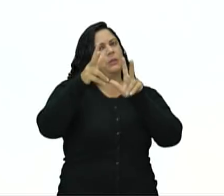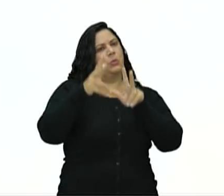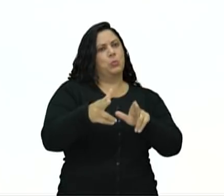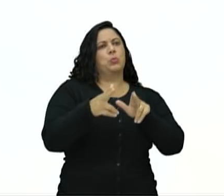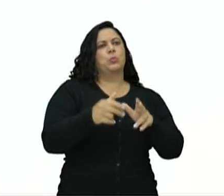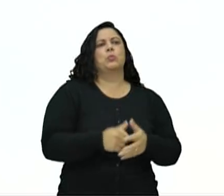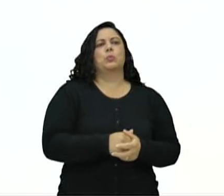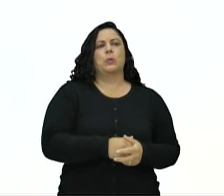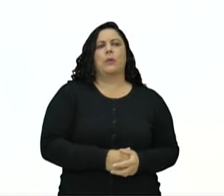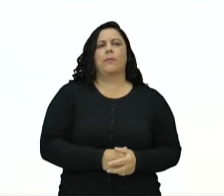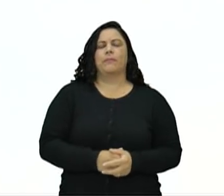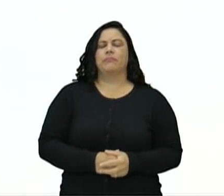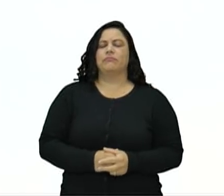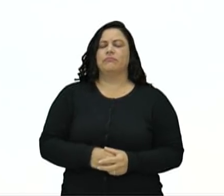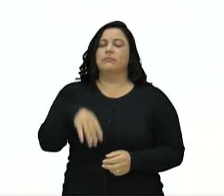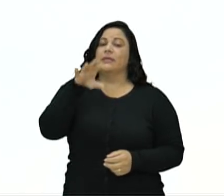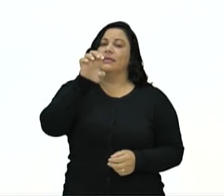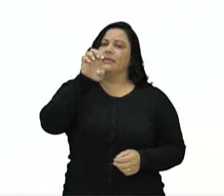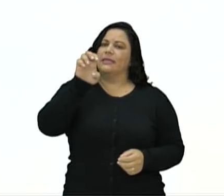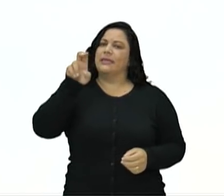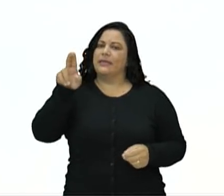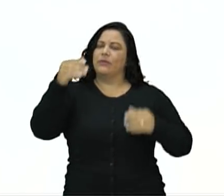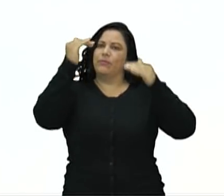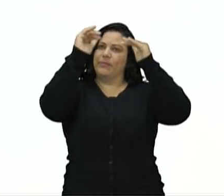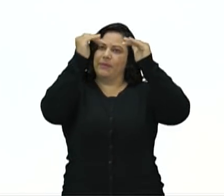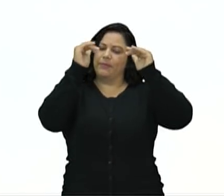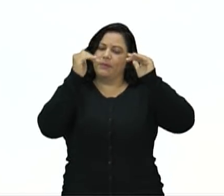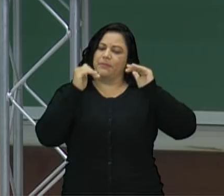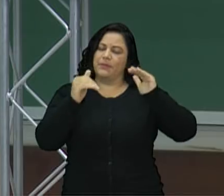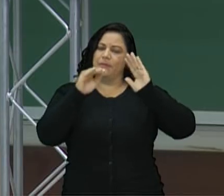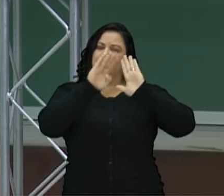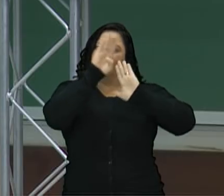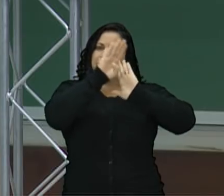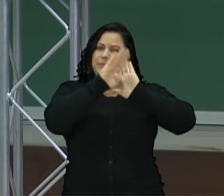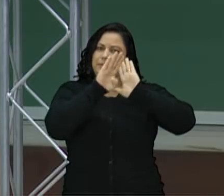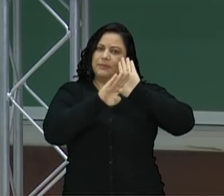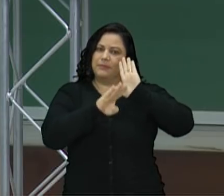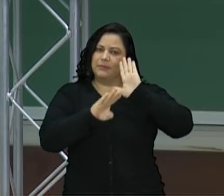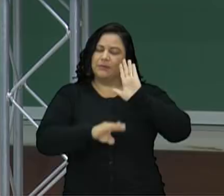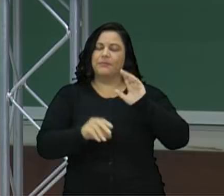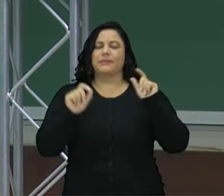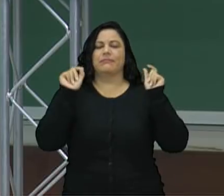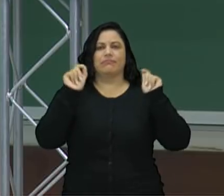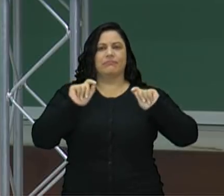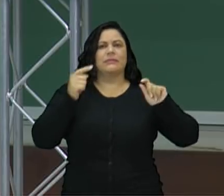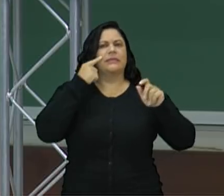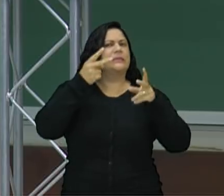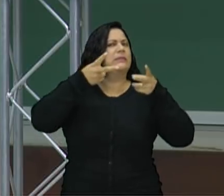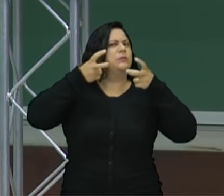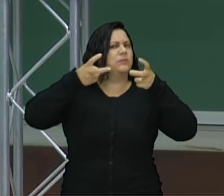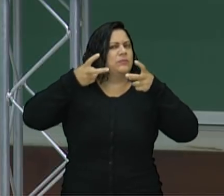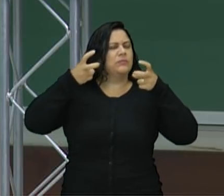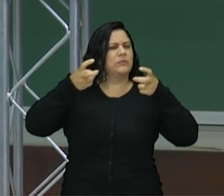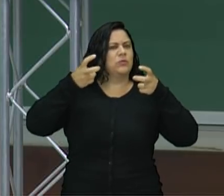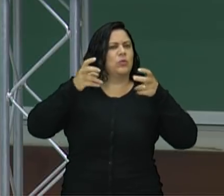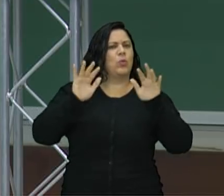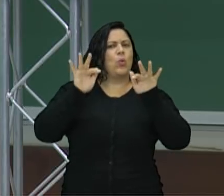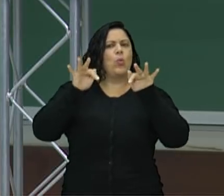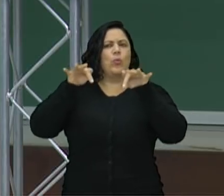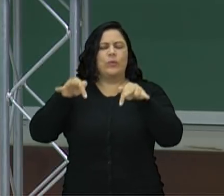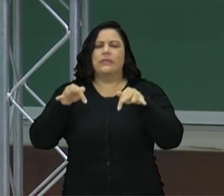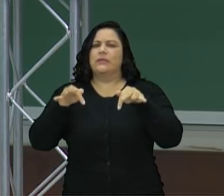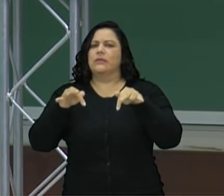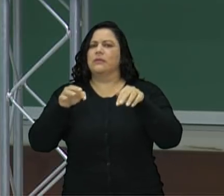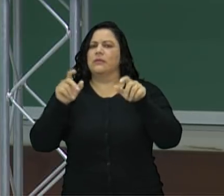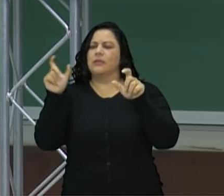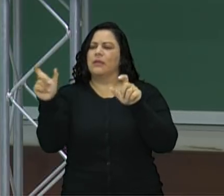escrevermos, vós escreverdes e eles escreverem, né? Então, quem observou ali o finalzinho da flexão